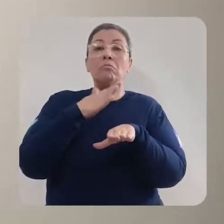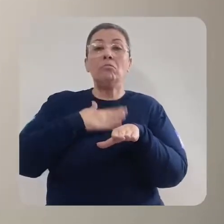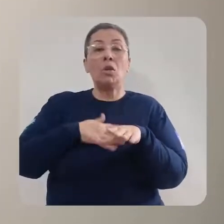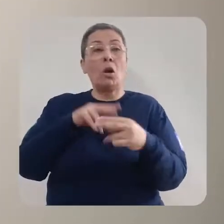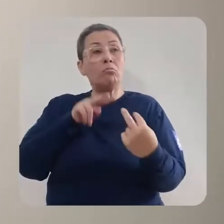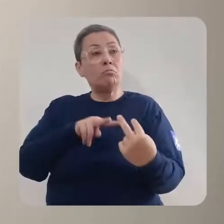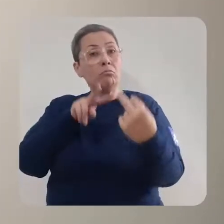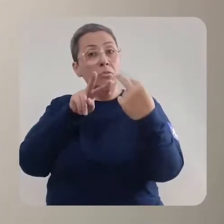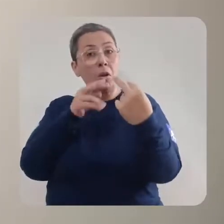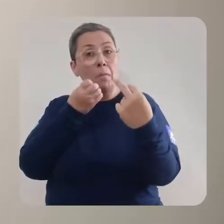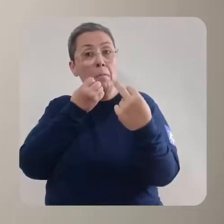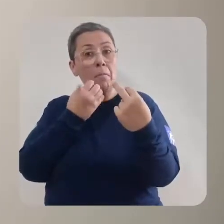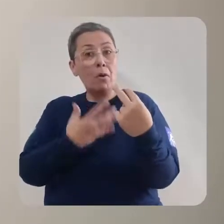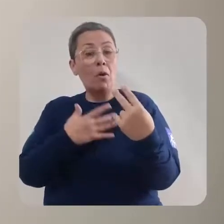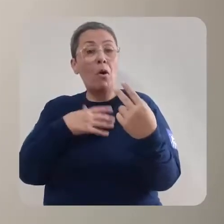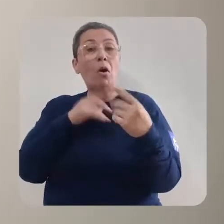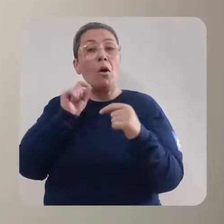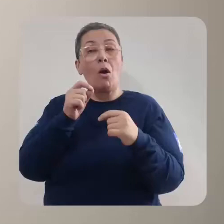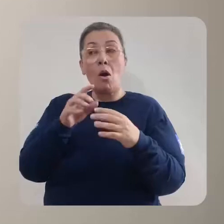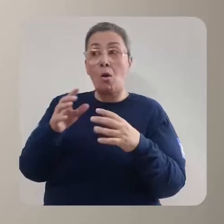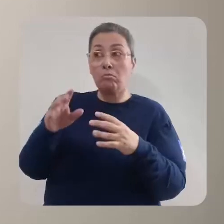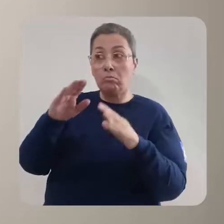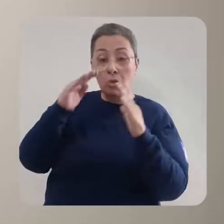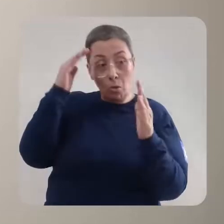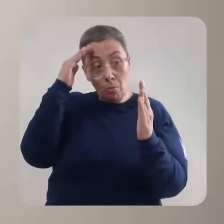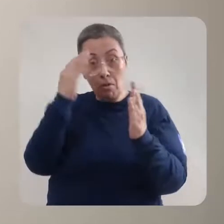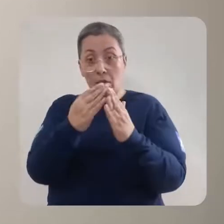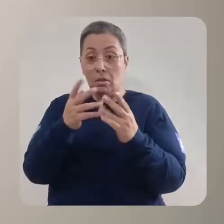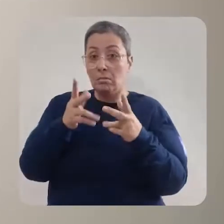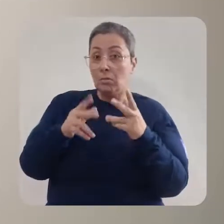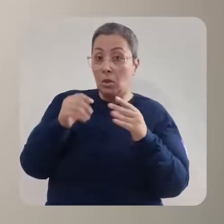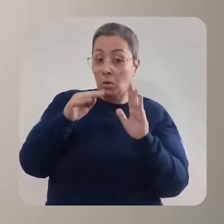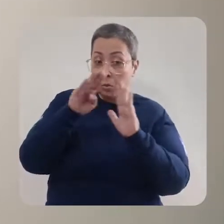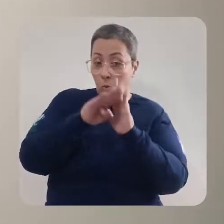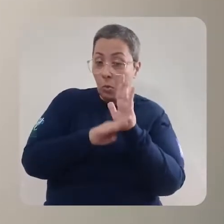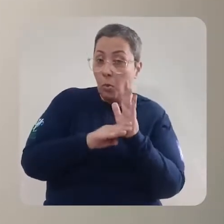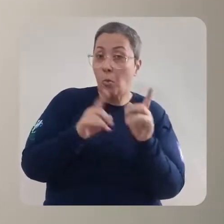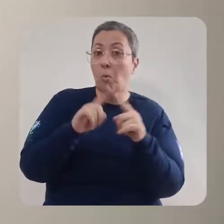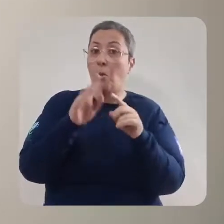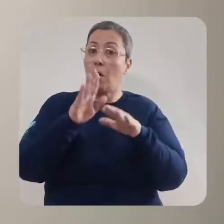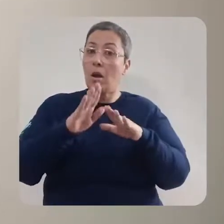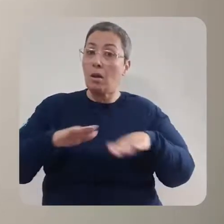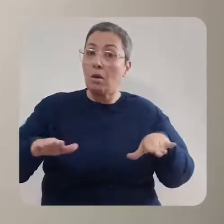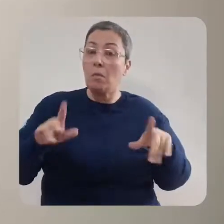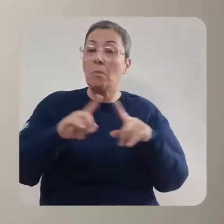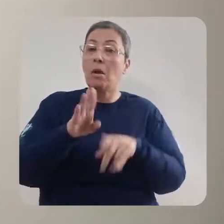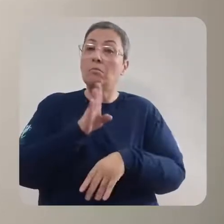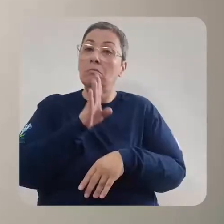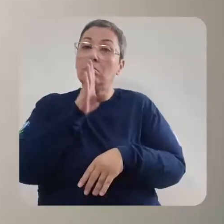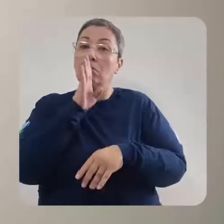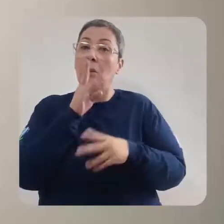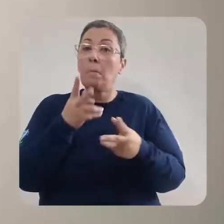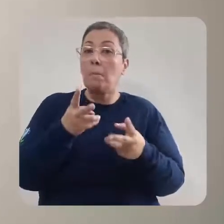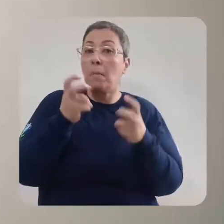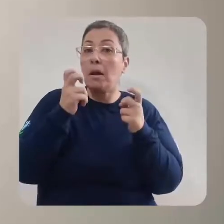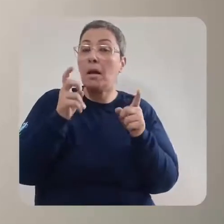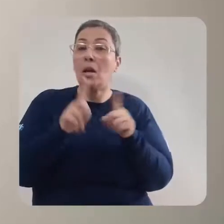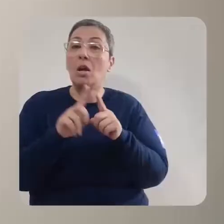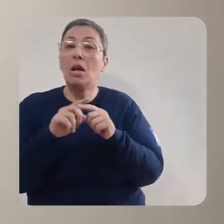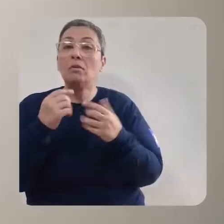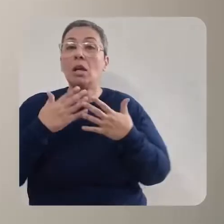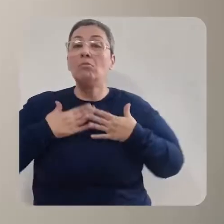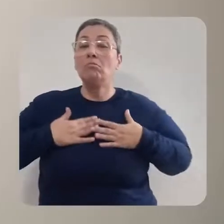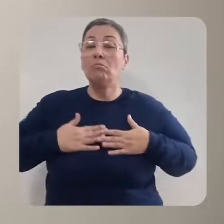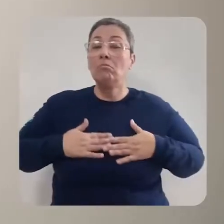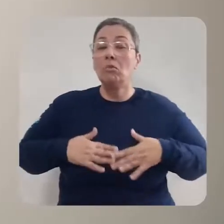bom contato visual, seguindo as instruções do cabeleireiro, uma criança quieta, né? Percebe-se que a criança